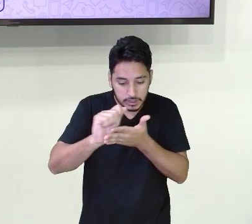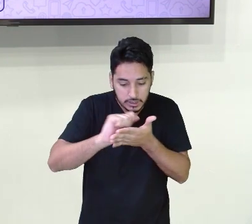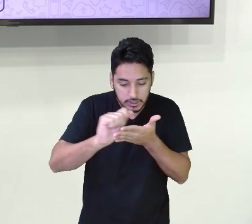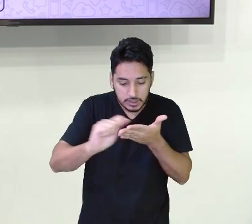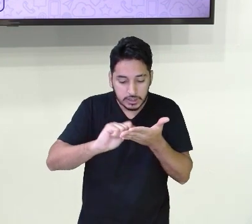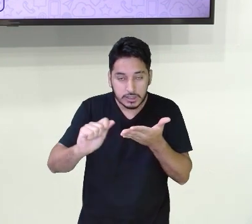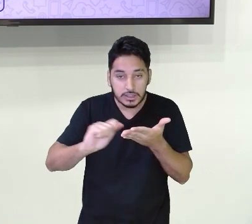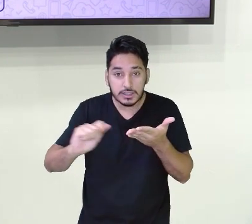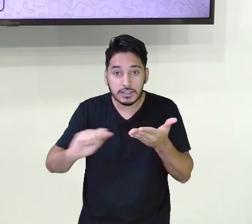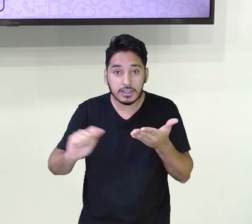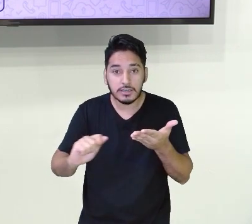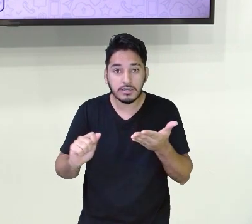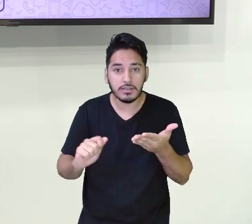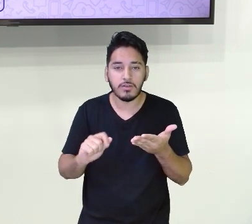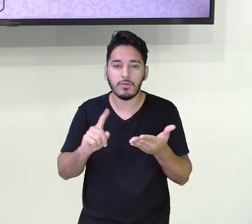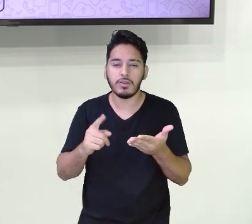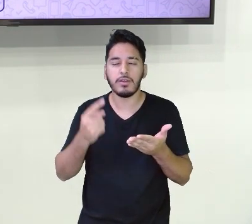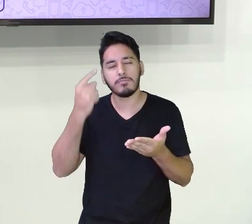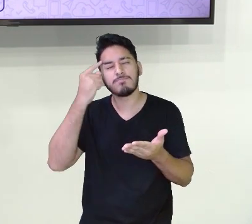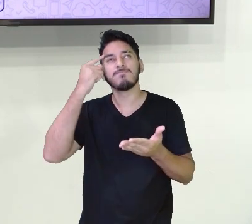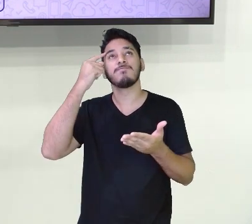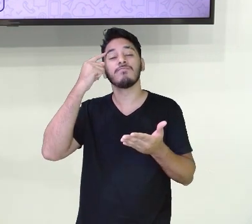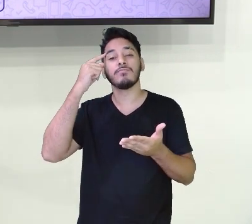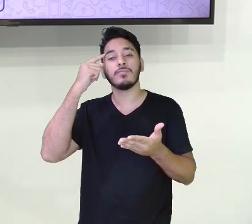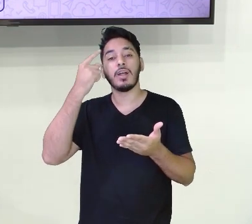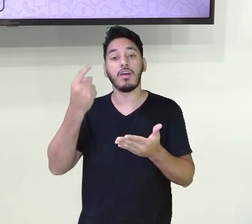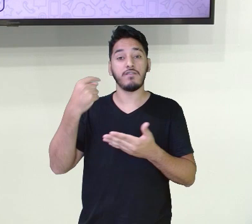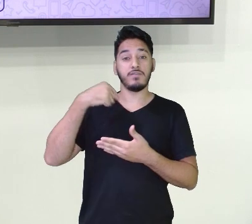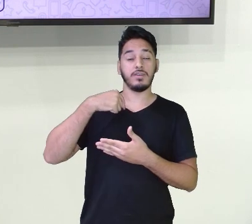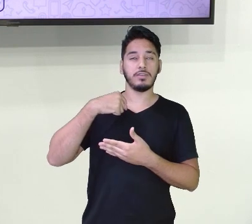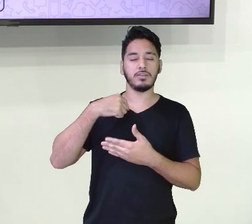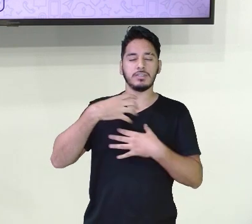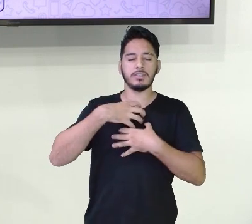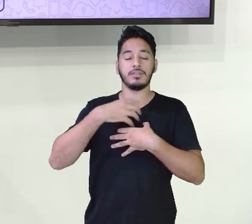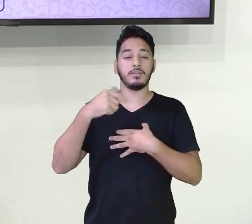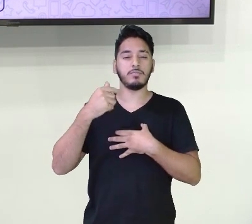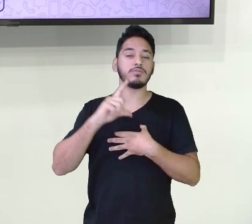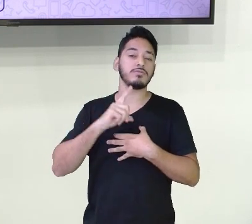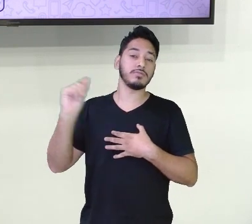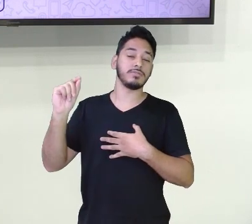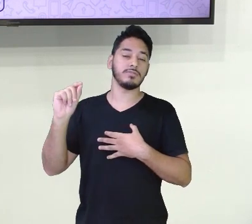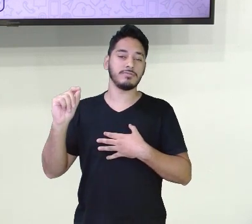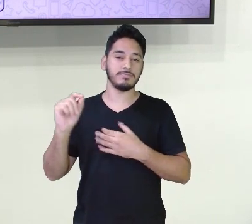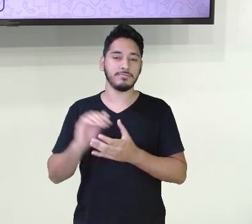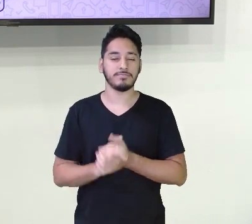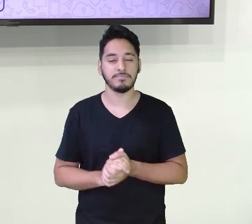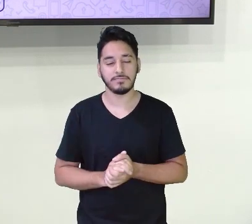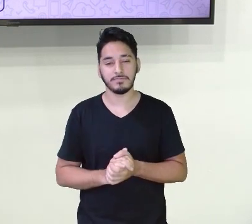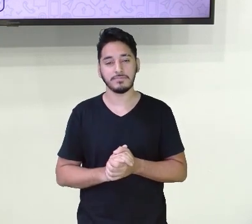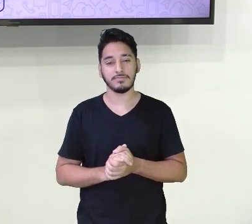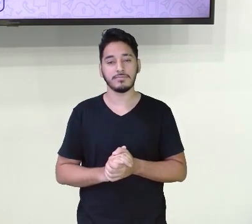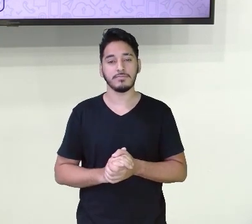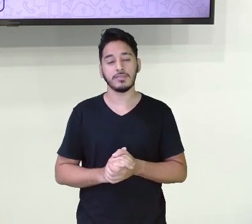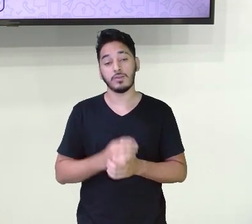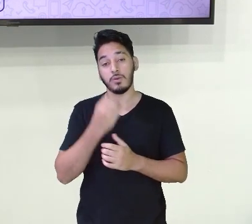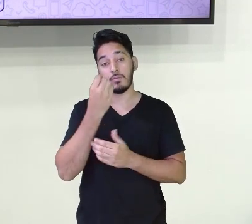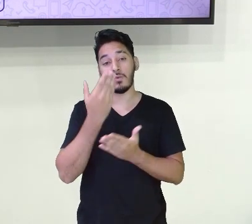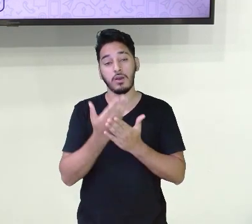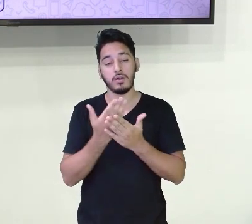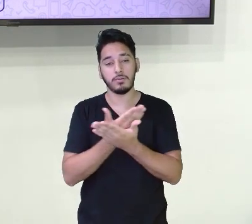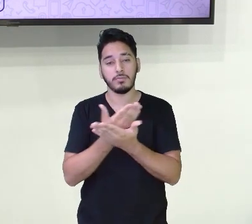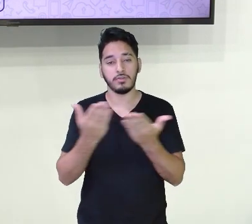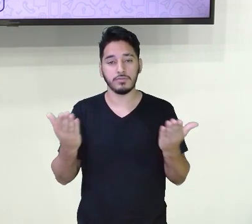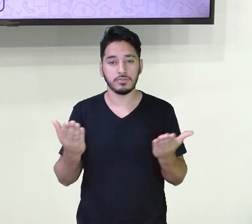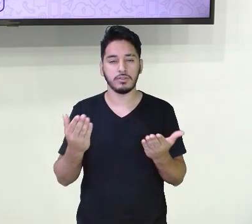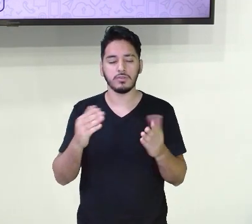olha, inspiração é coisa que vai e vem. Né? A gente tem que aproveitar esses instantes aí. Gente, no mais, uma boa aula para